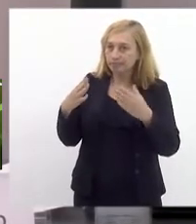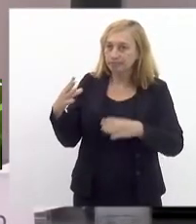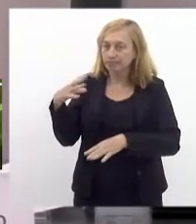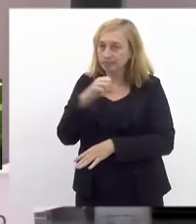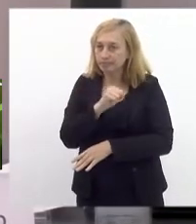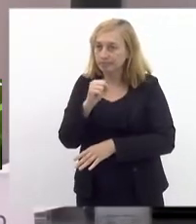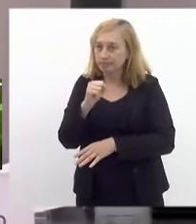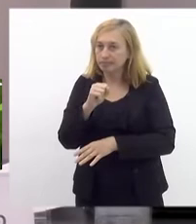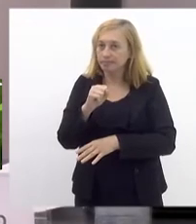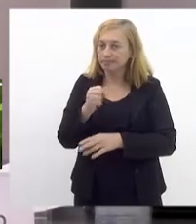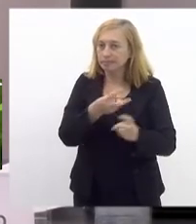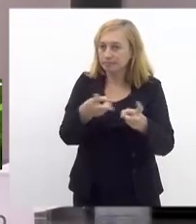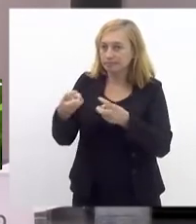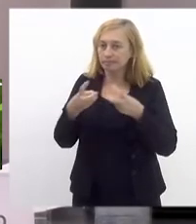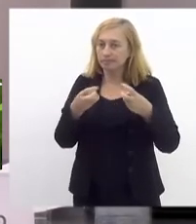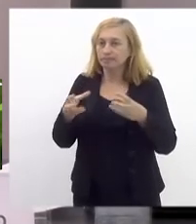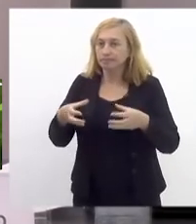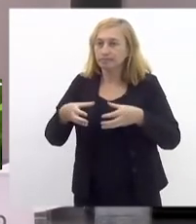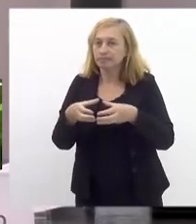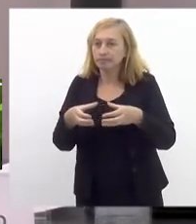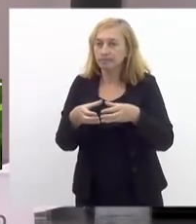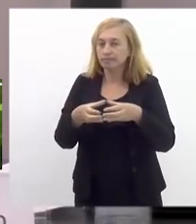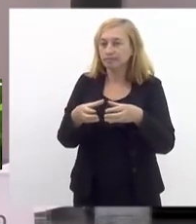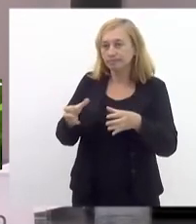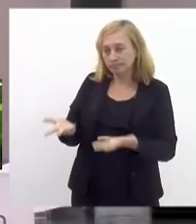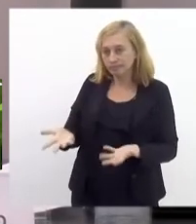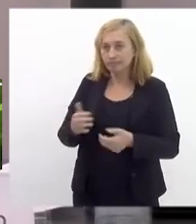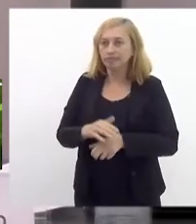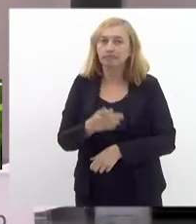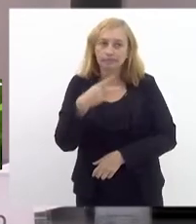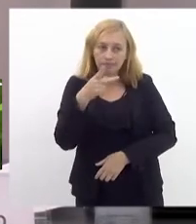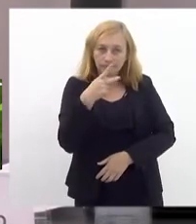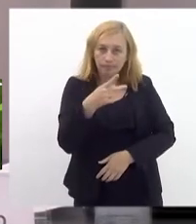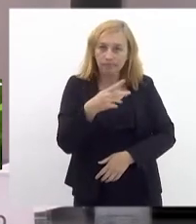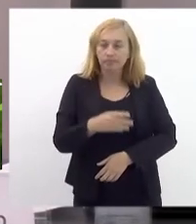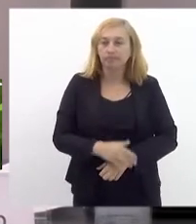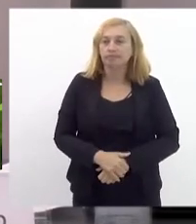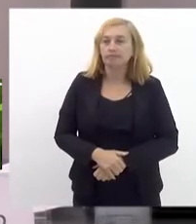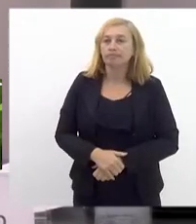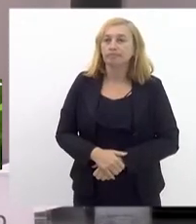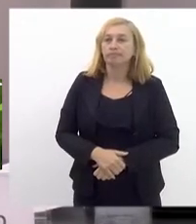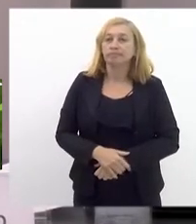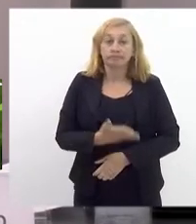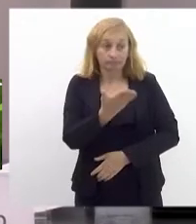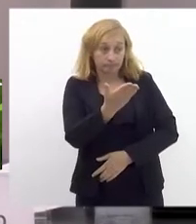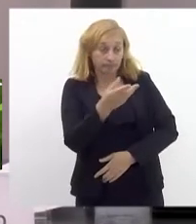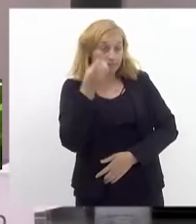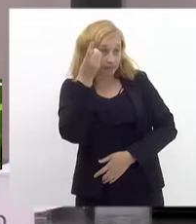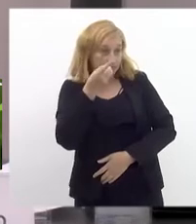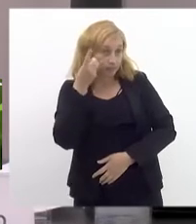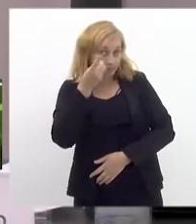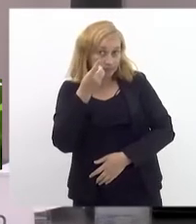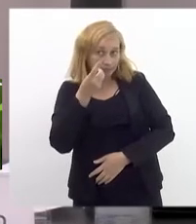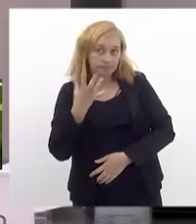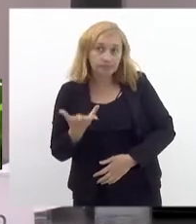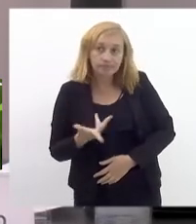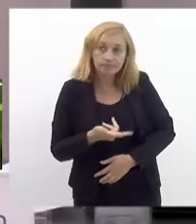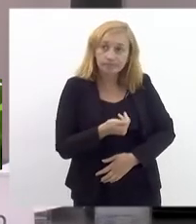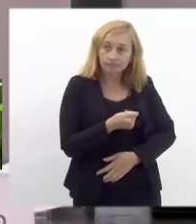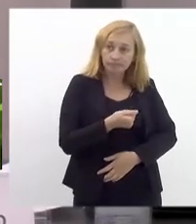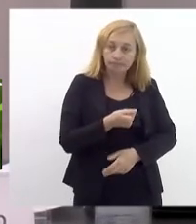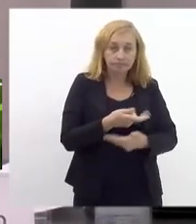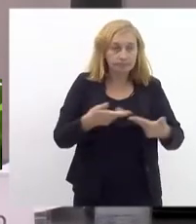um conjunto de observações, sugestões e críticas. Eu tenho dito o seguinte, quem dera, Bitar, você que foi um deputado tão qualificado e por